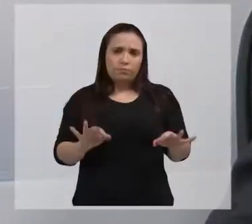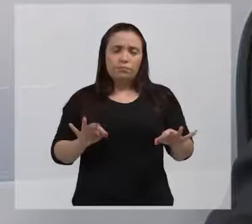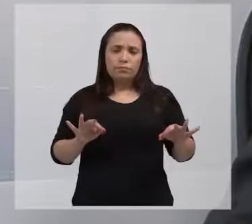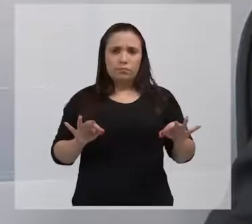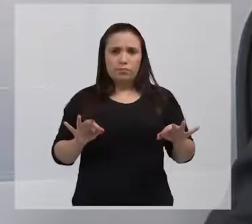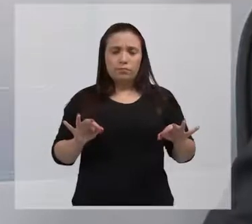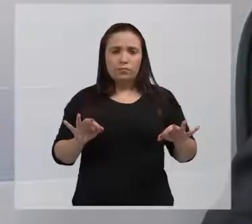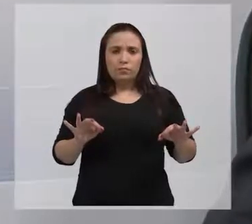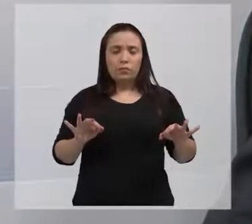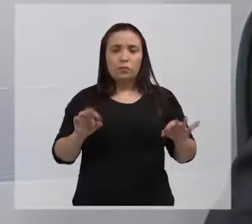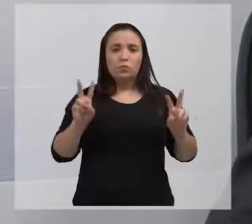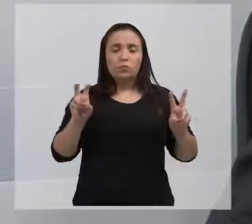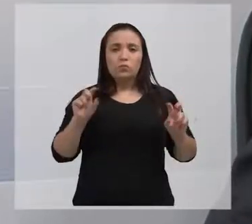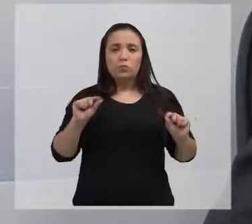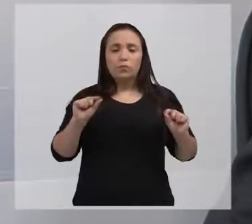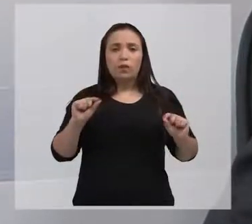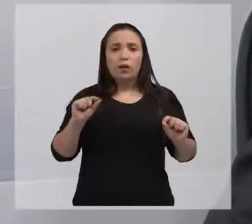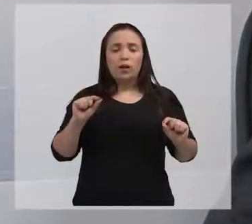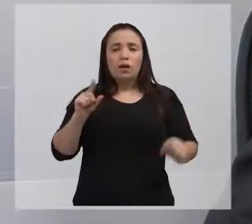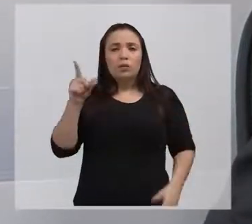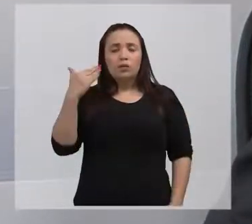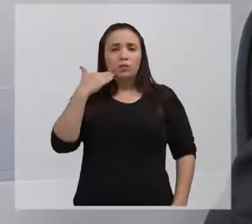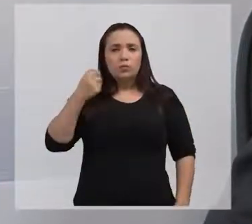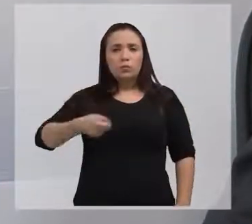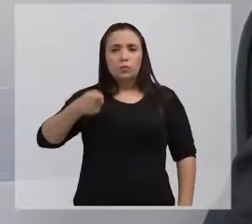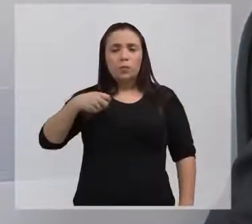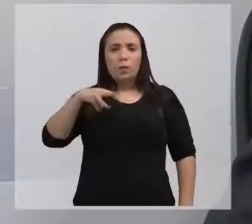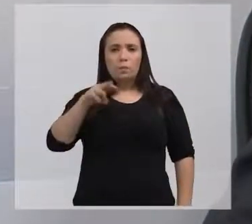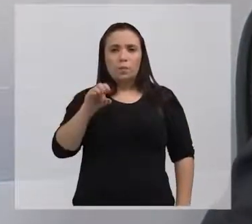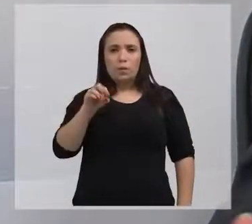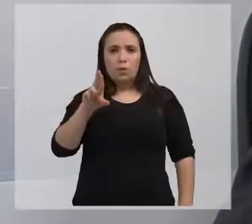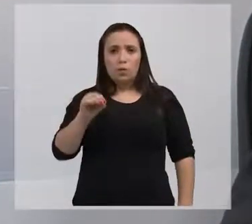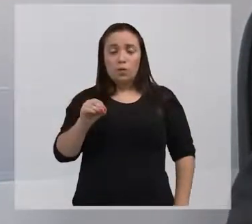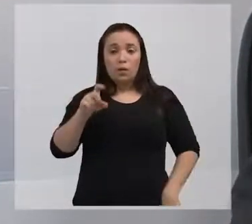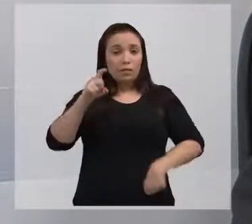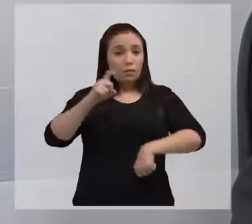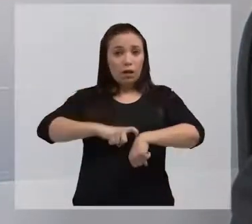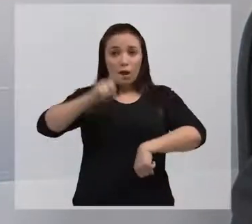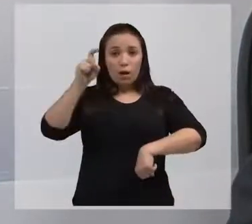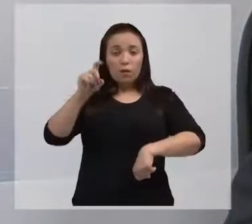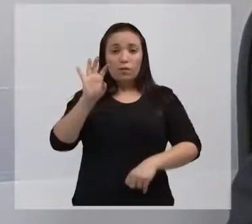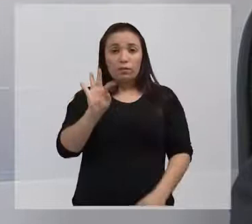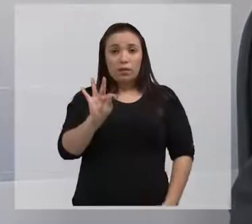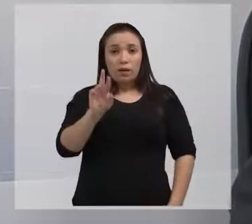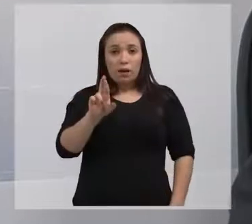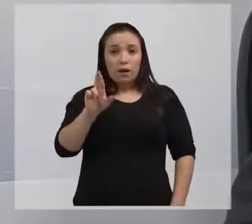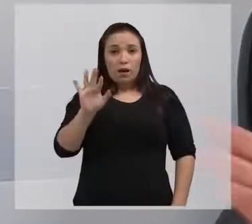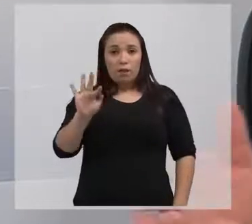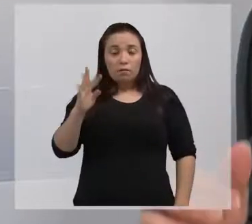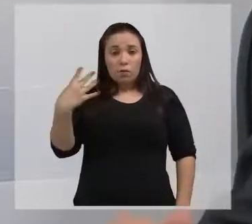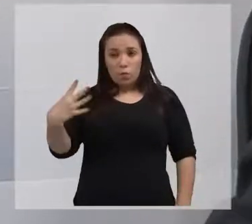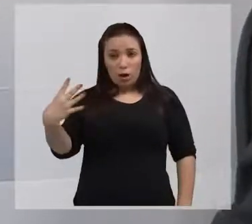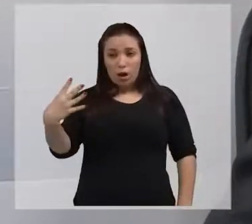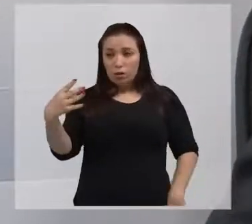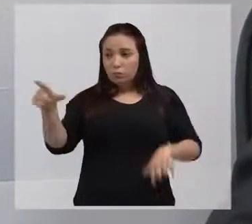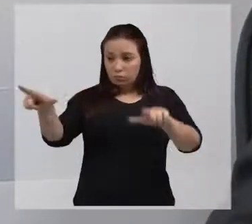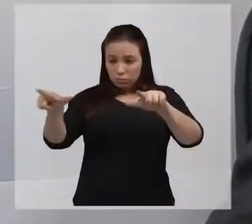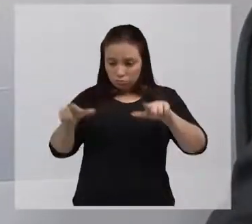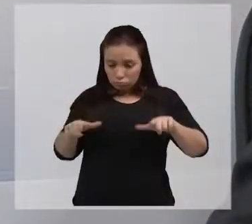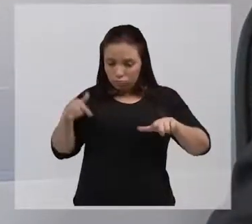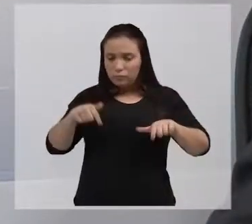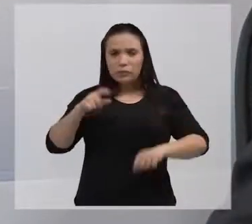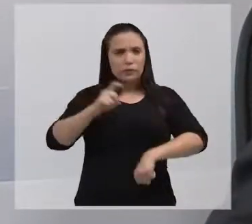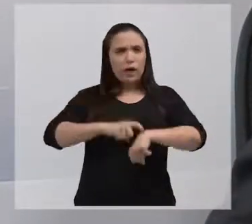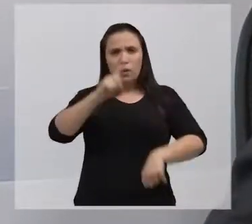aqui foi a rapidez com que o juiz Sérgio Moro, quando recebeu o parecer do TRF4, mandou prender o